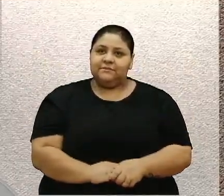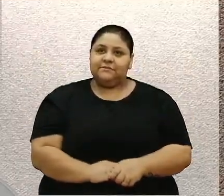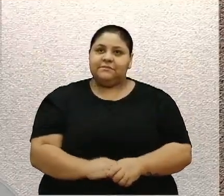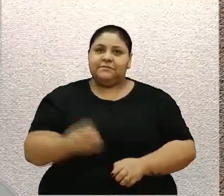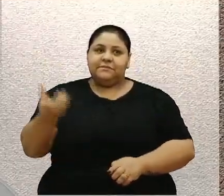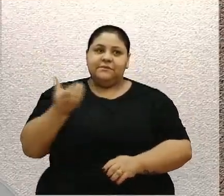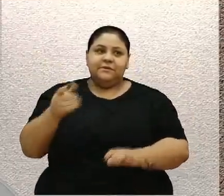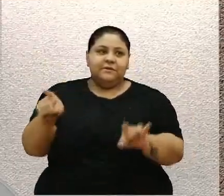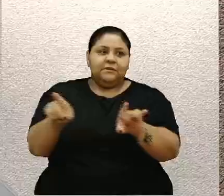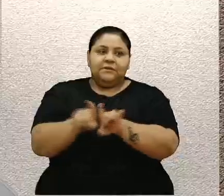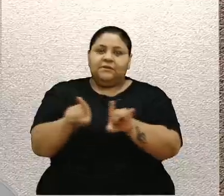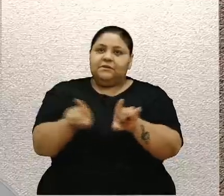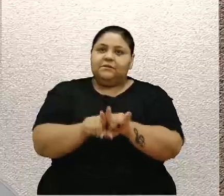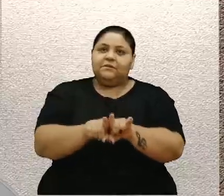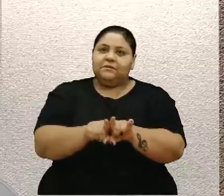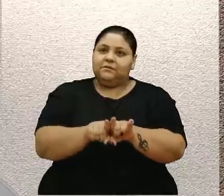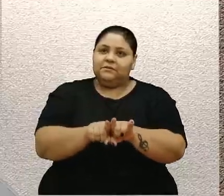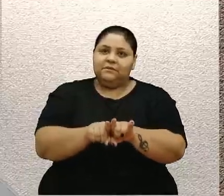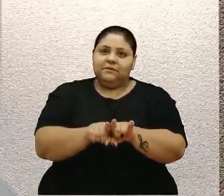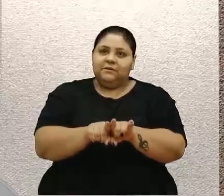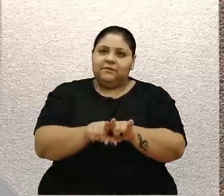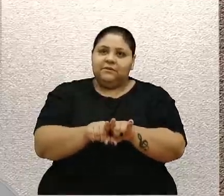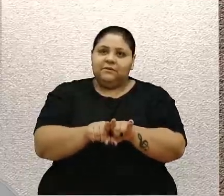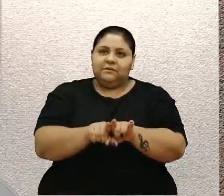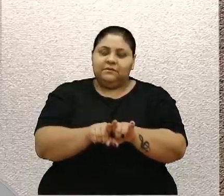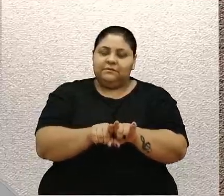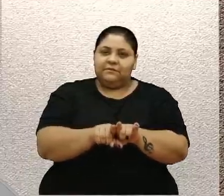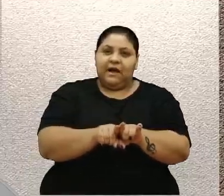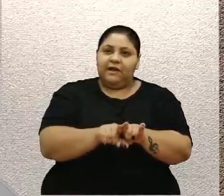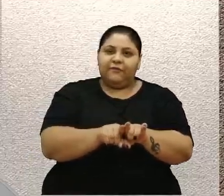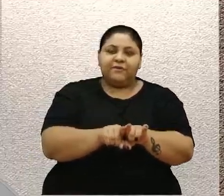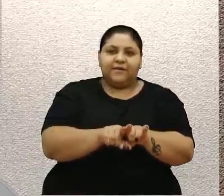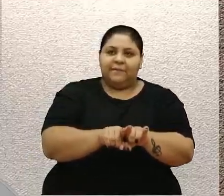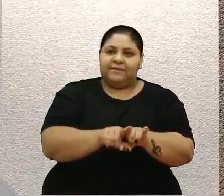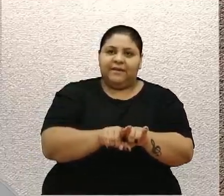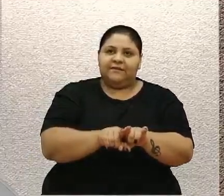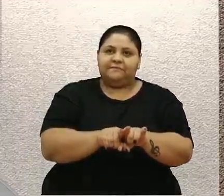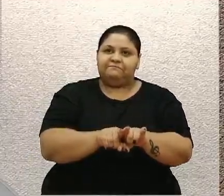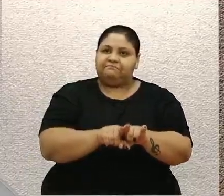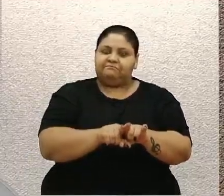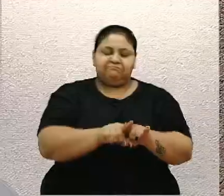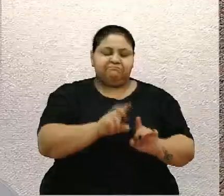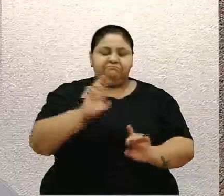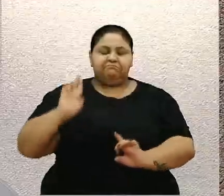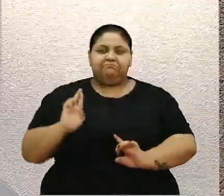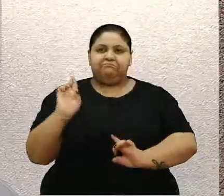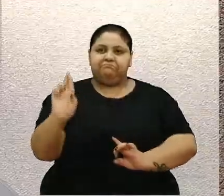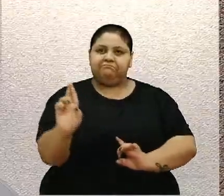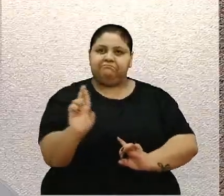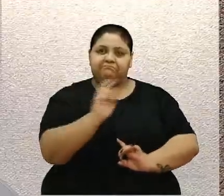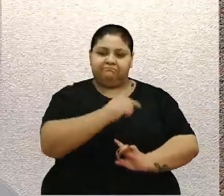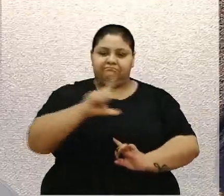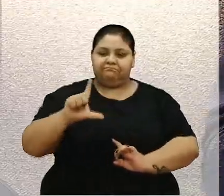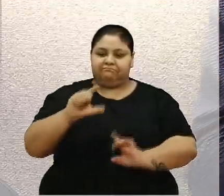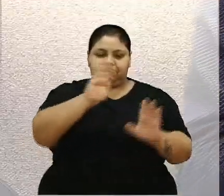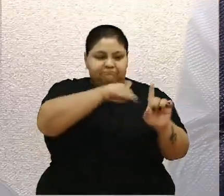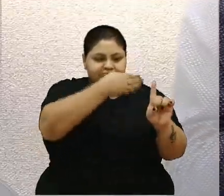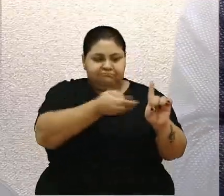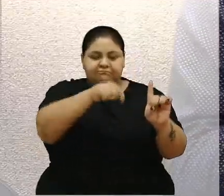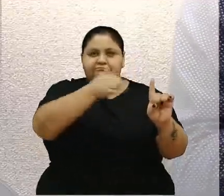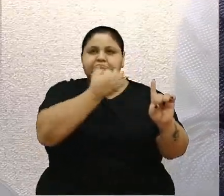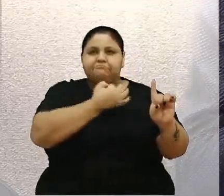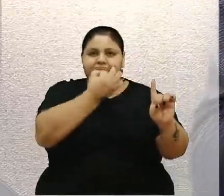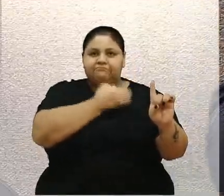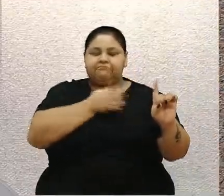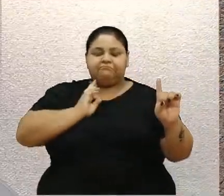também agradecer, em nome da bancada do PL, a Pizzaria Barra, aí, pela homenagem a Caxias do Sul.